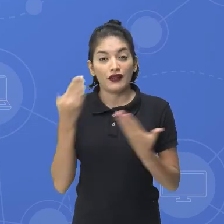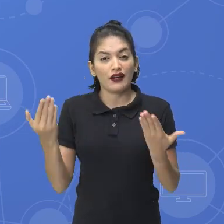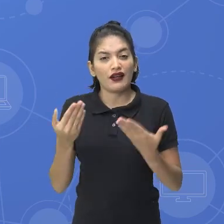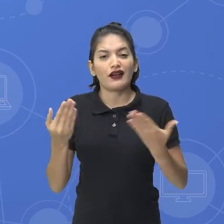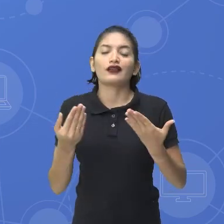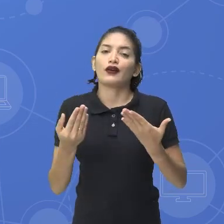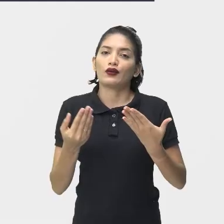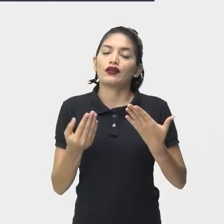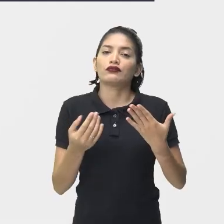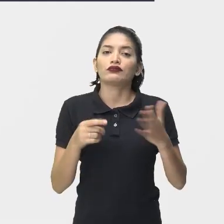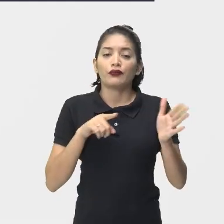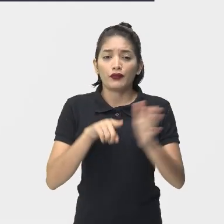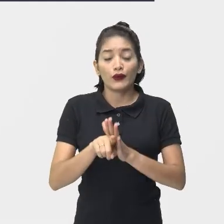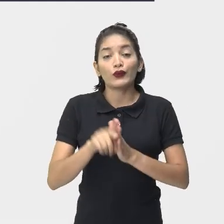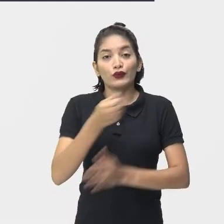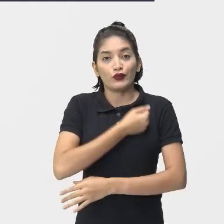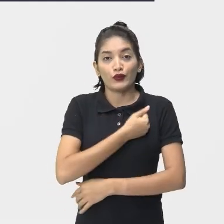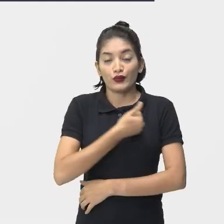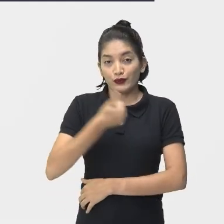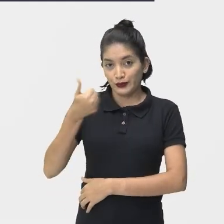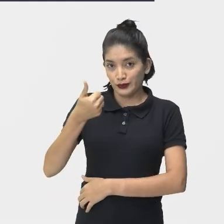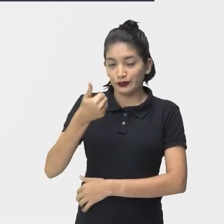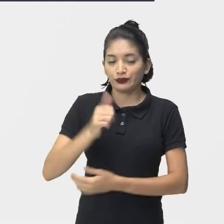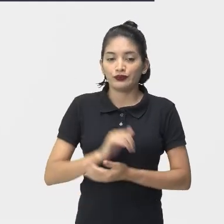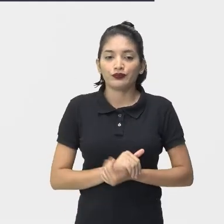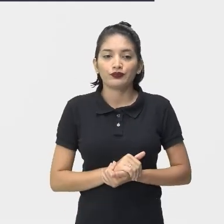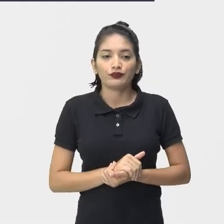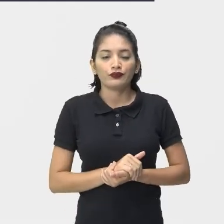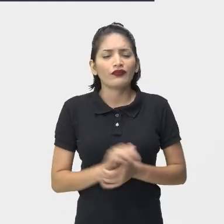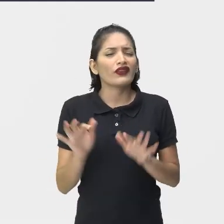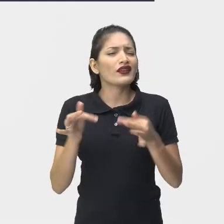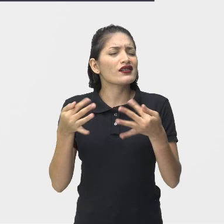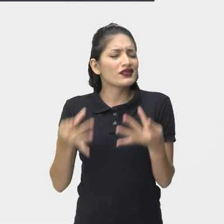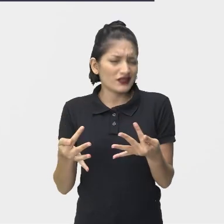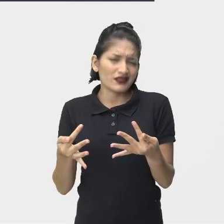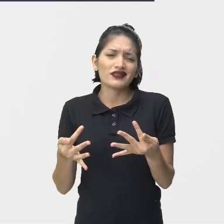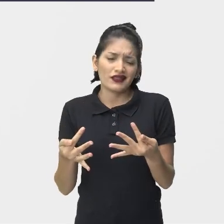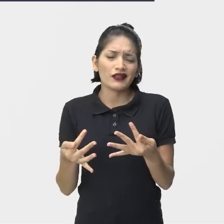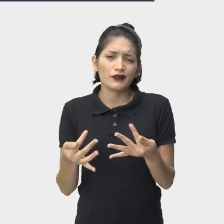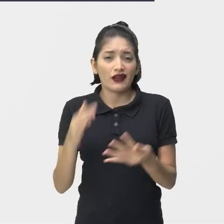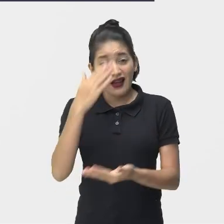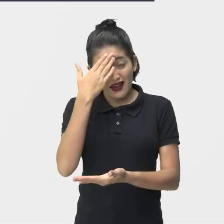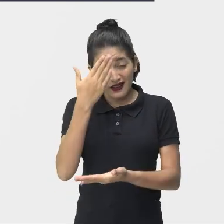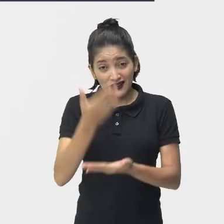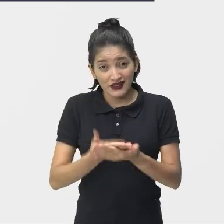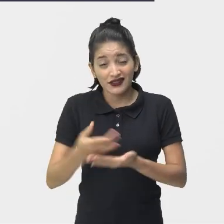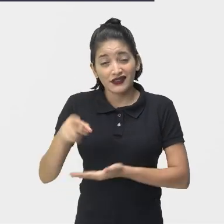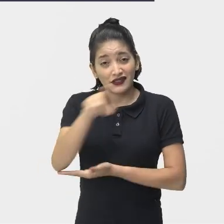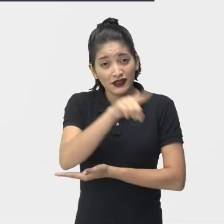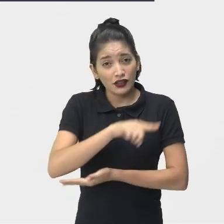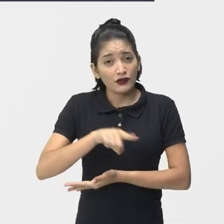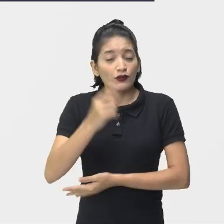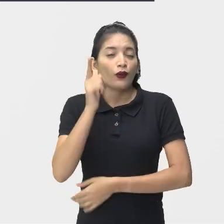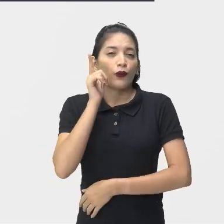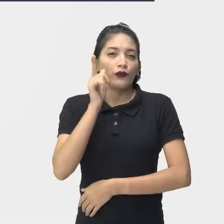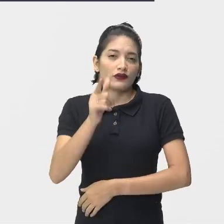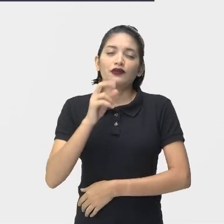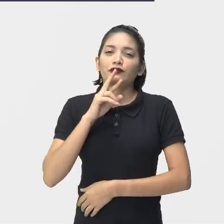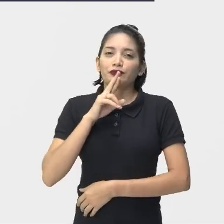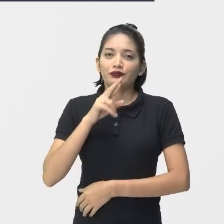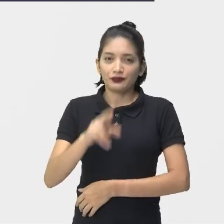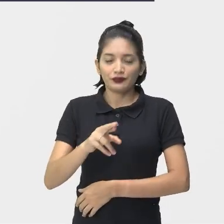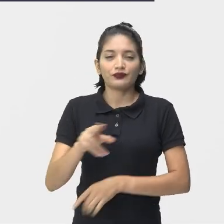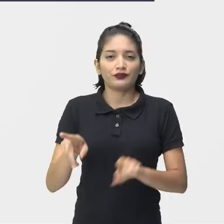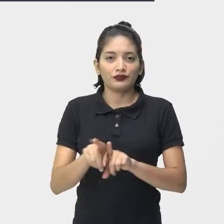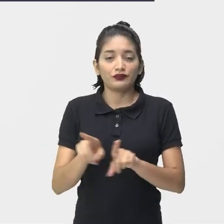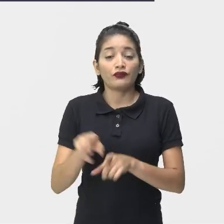nossas questões. Temos a nossa questão 1, bem simples. Tenho certeza que você aí conseguiu